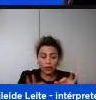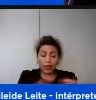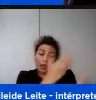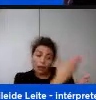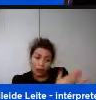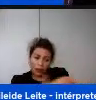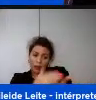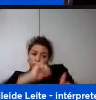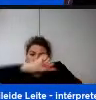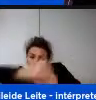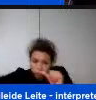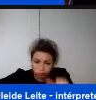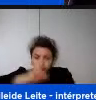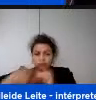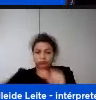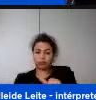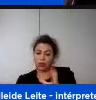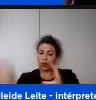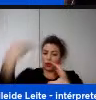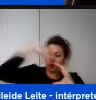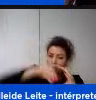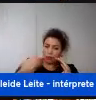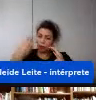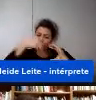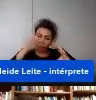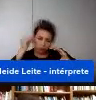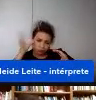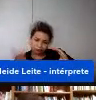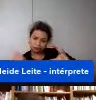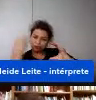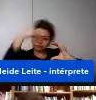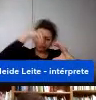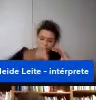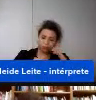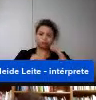dessa mudança, né, da incorporação desse conhecimento